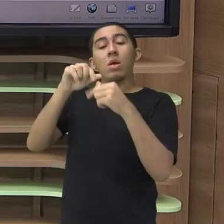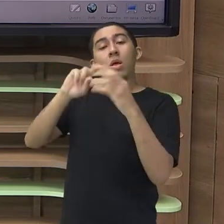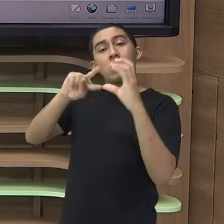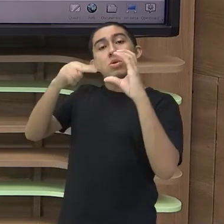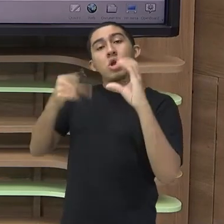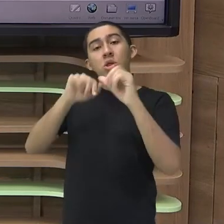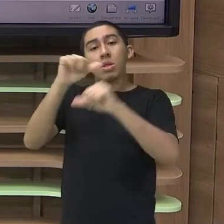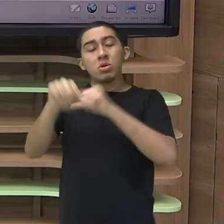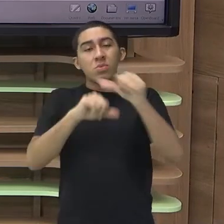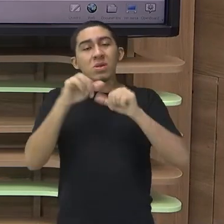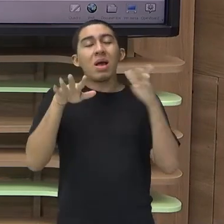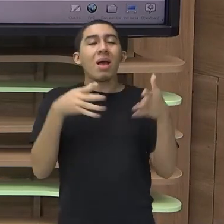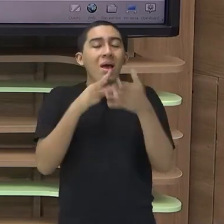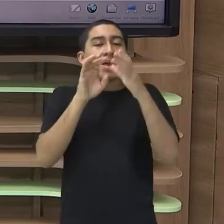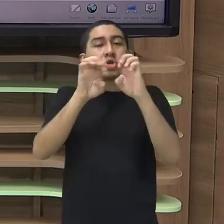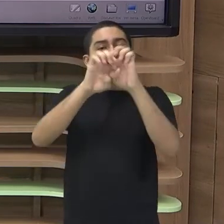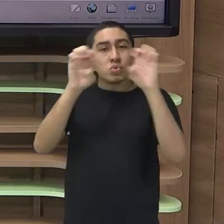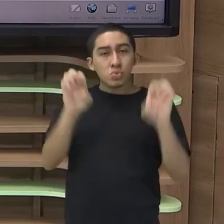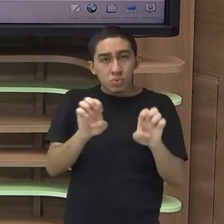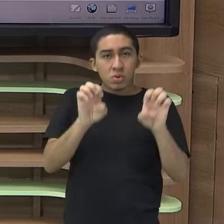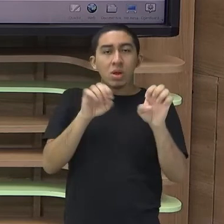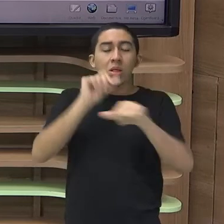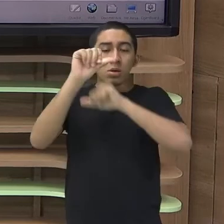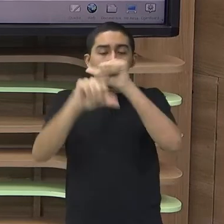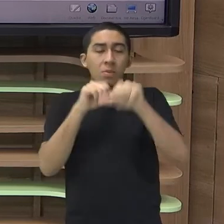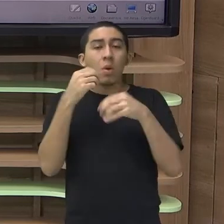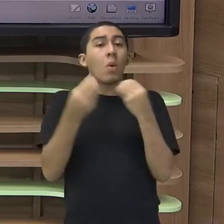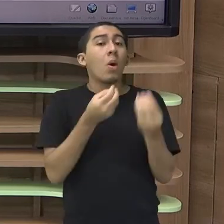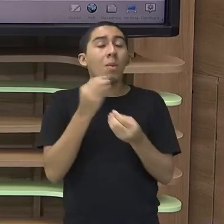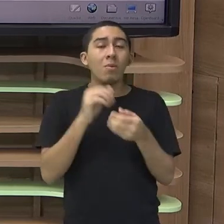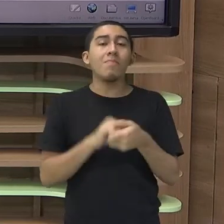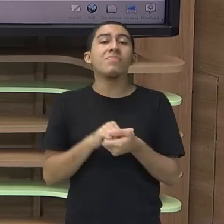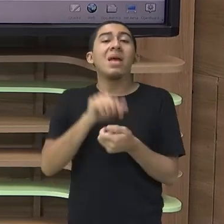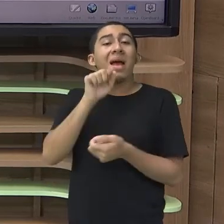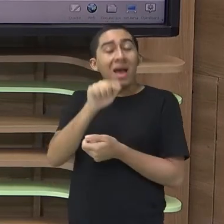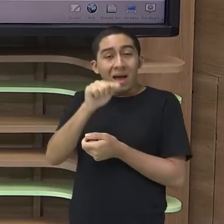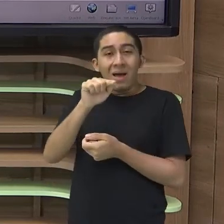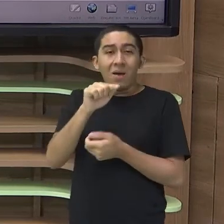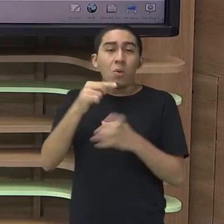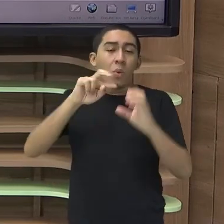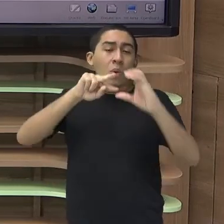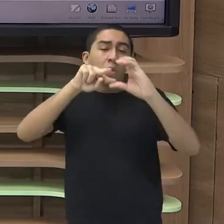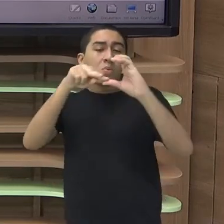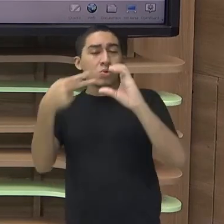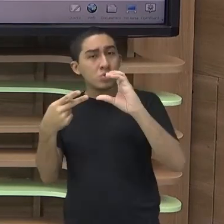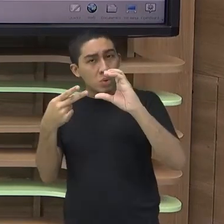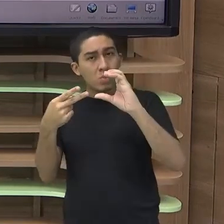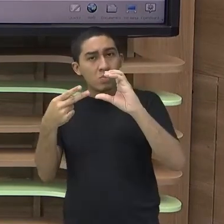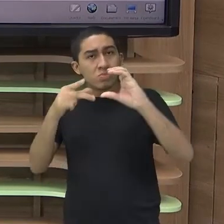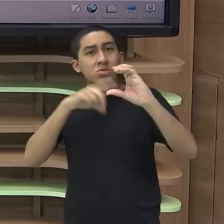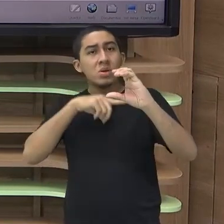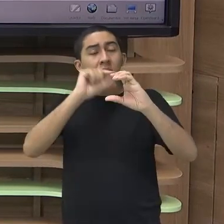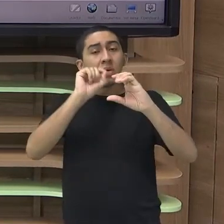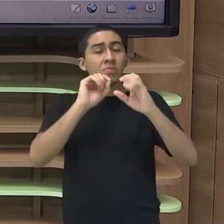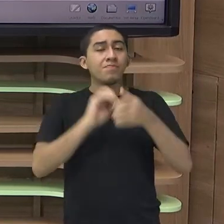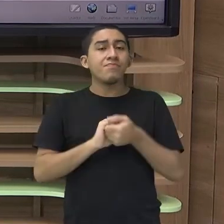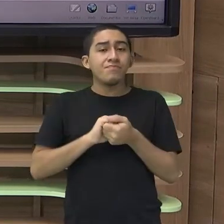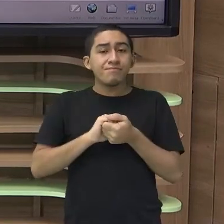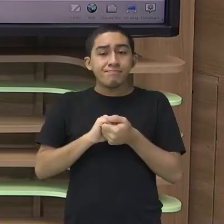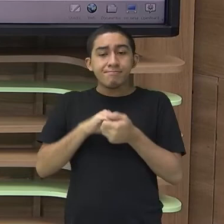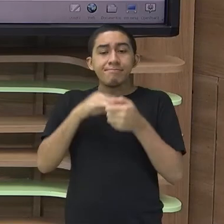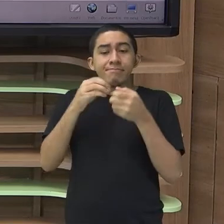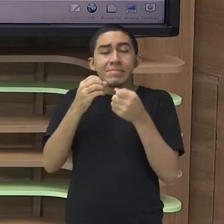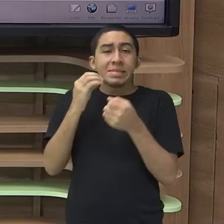mutação estrutural, a gente está falando aí realmente de como o cromossomo ele vai se